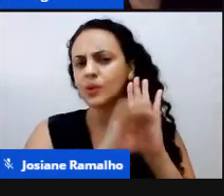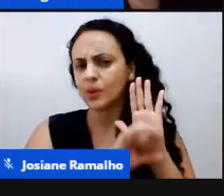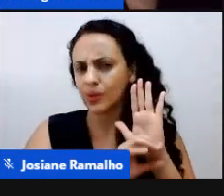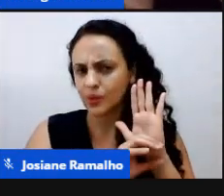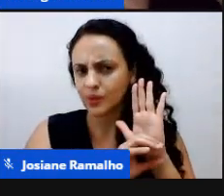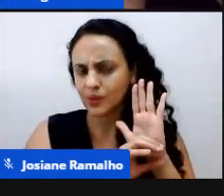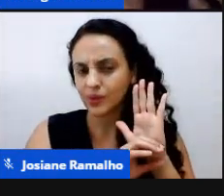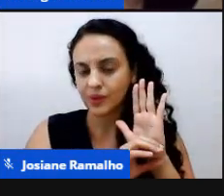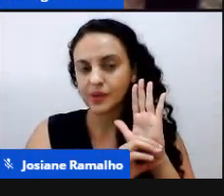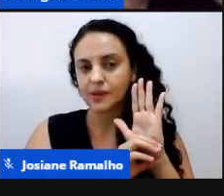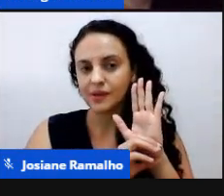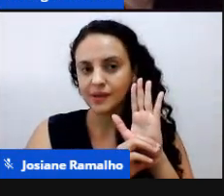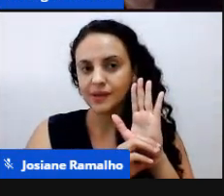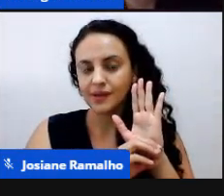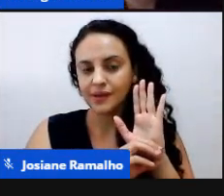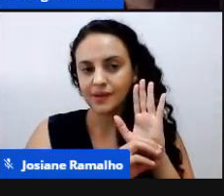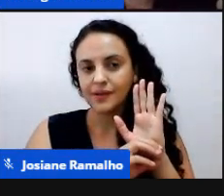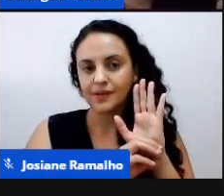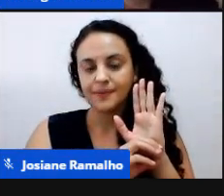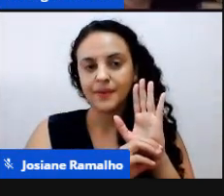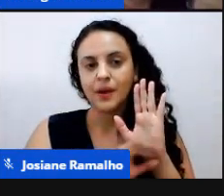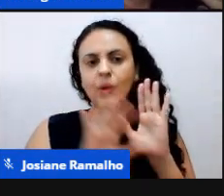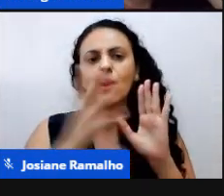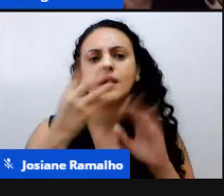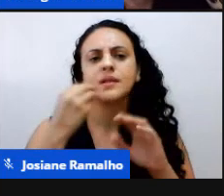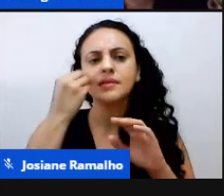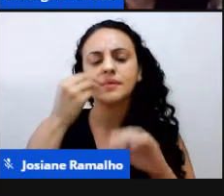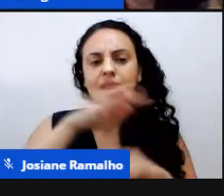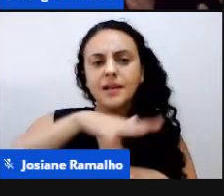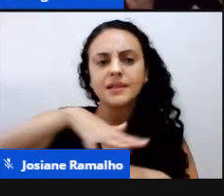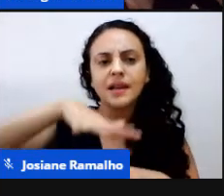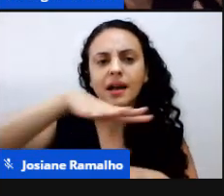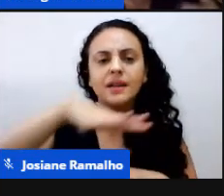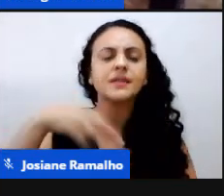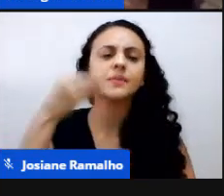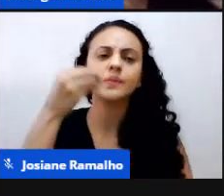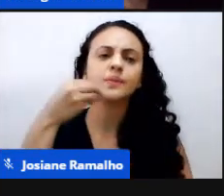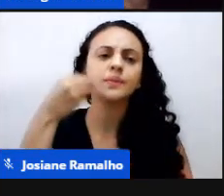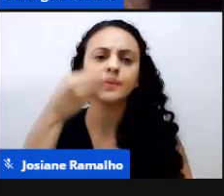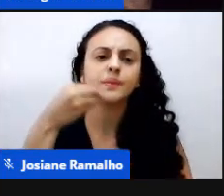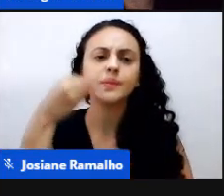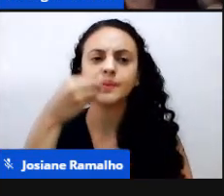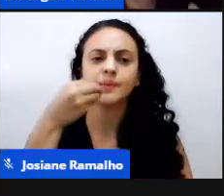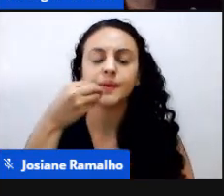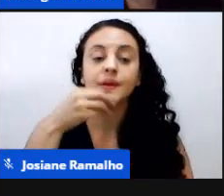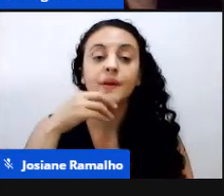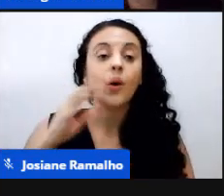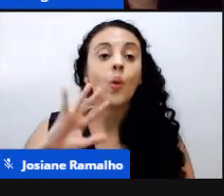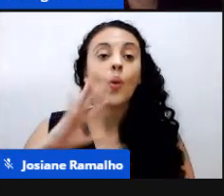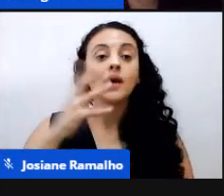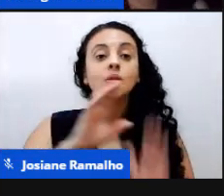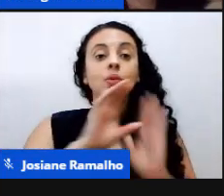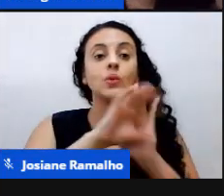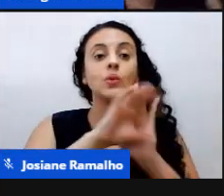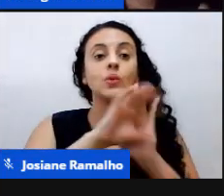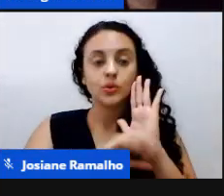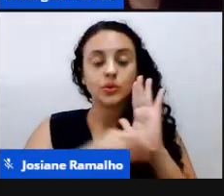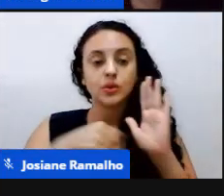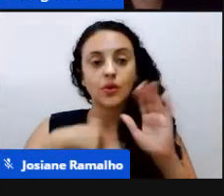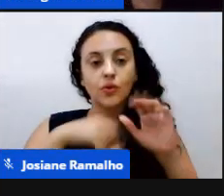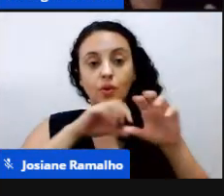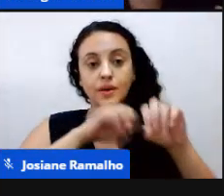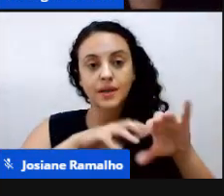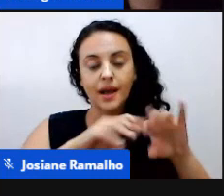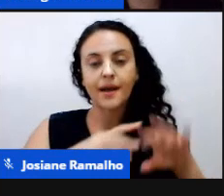né? Quais são os campos de experiência? Dentro dos campos de experiências, quais são os conteúdos que eu vou trabalhar? Vou trabalhar